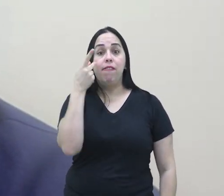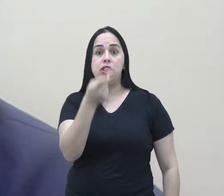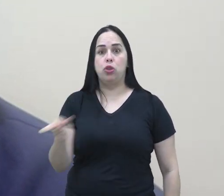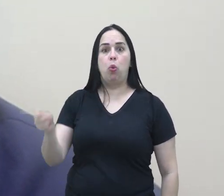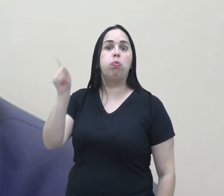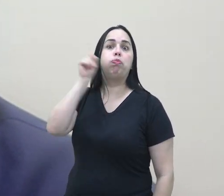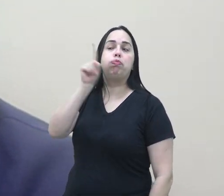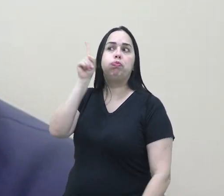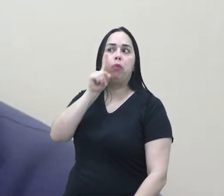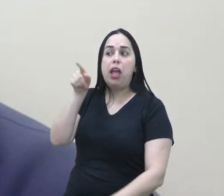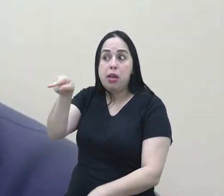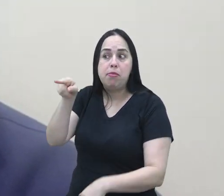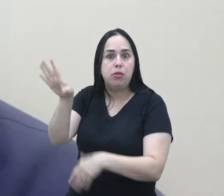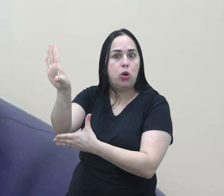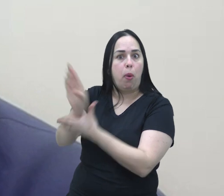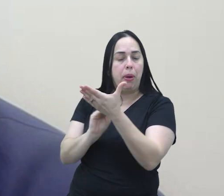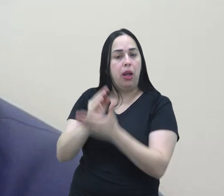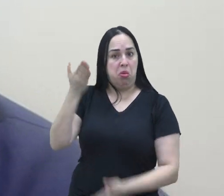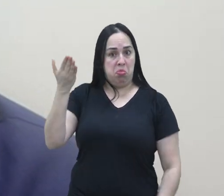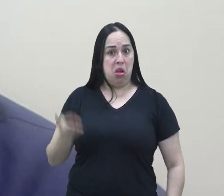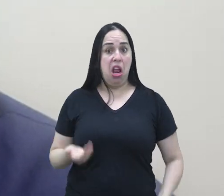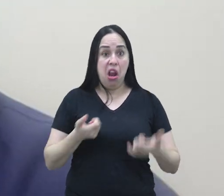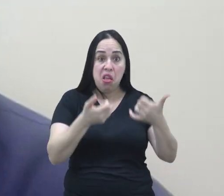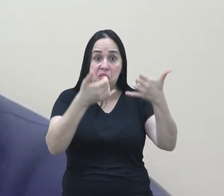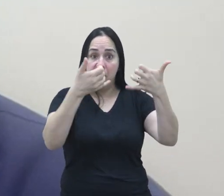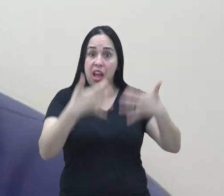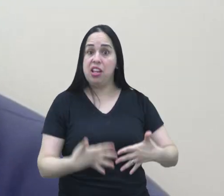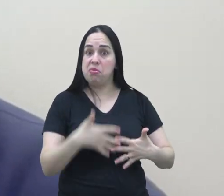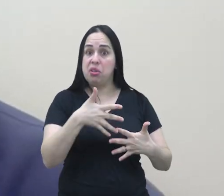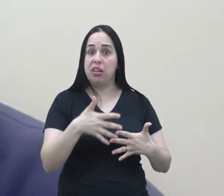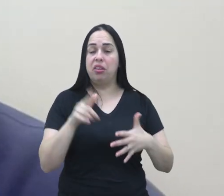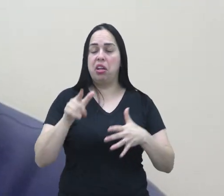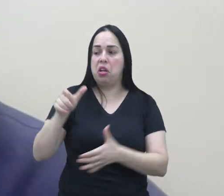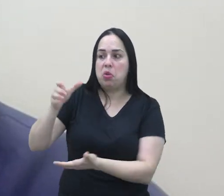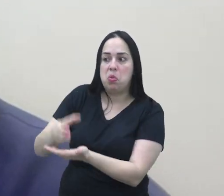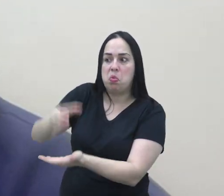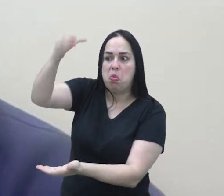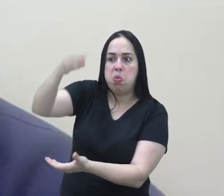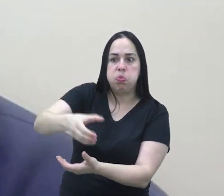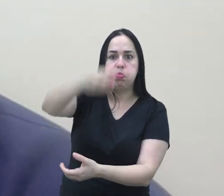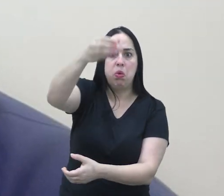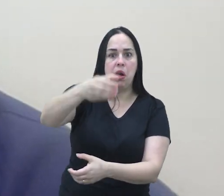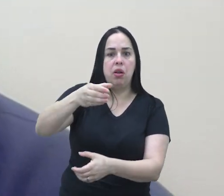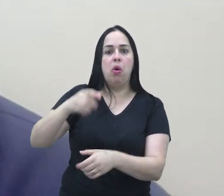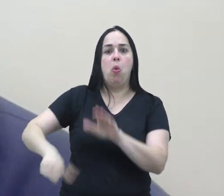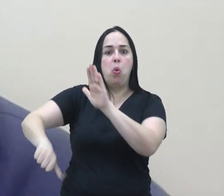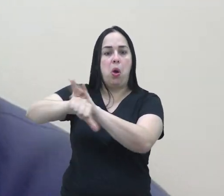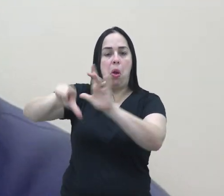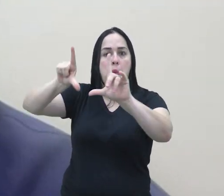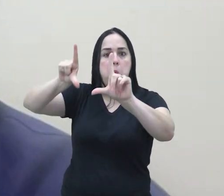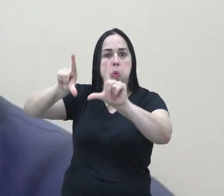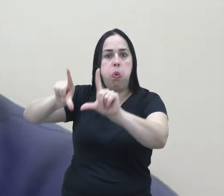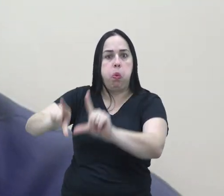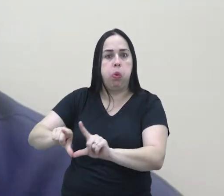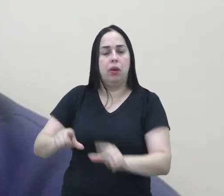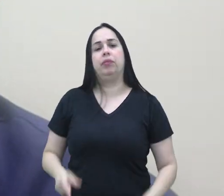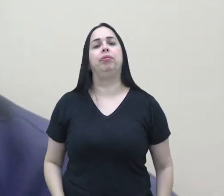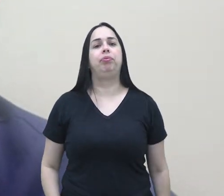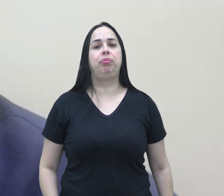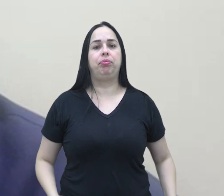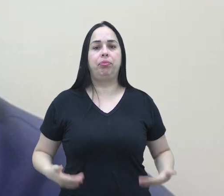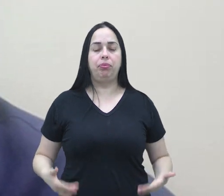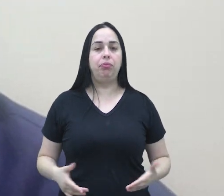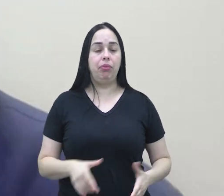Vicente, em uma visita aos Estados Unidos. Segundo o militar, nos locais onde os totens foram colocados, houve uma redução